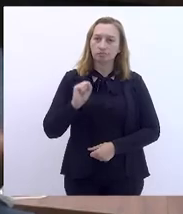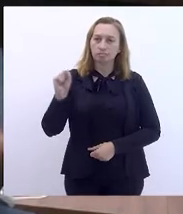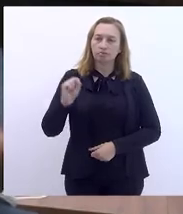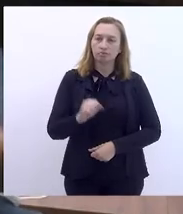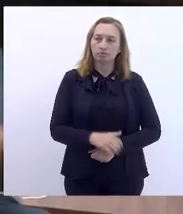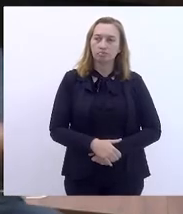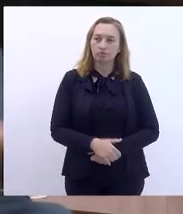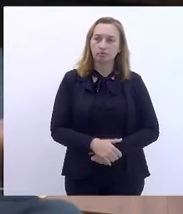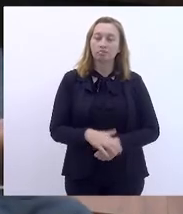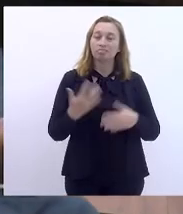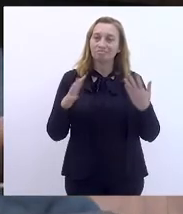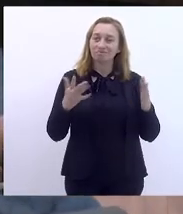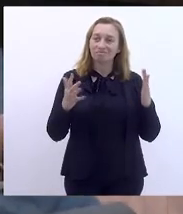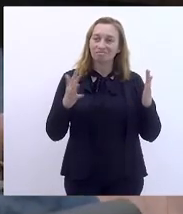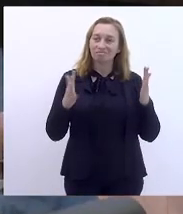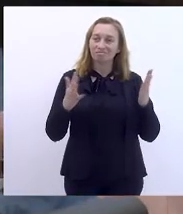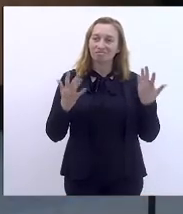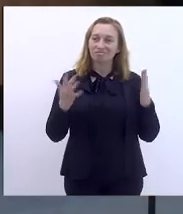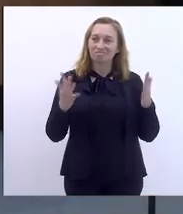se sair